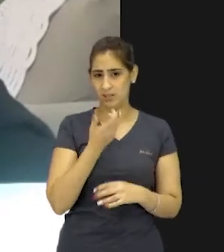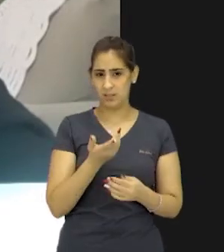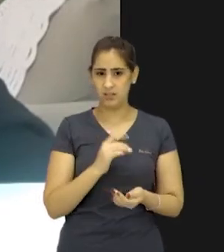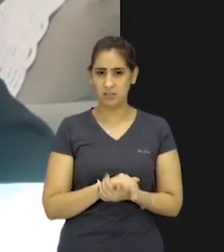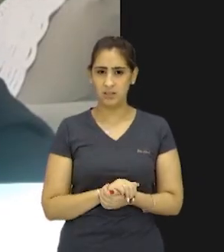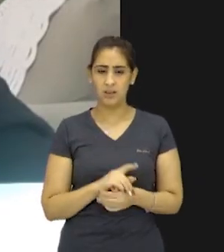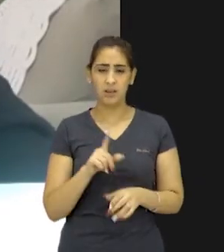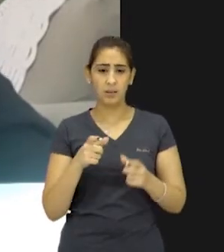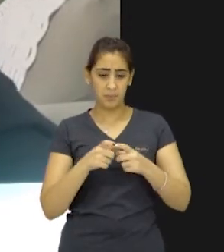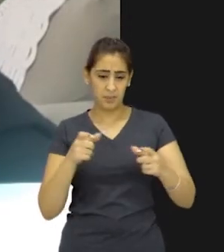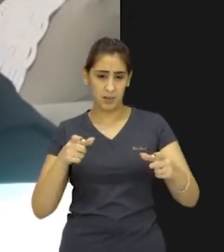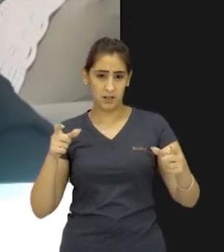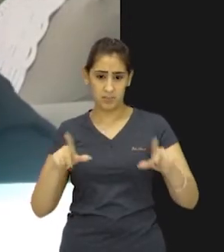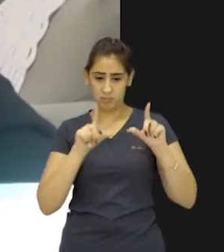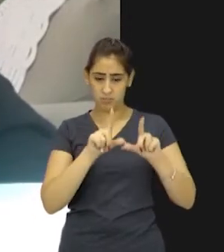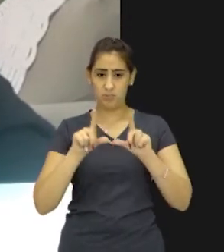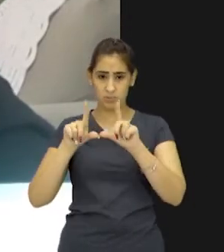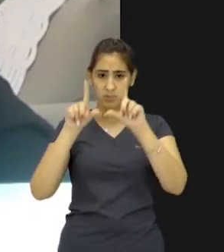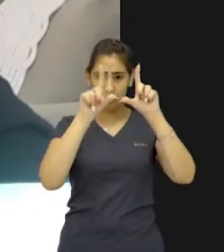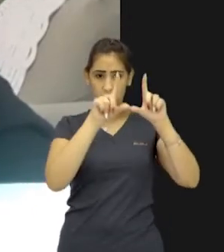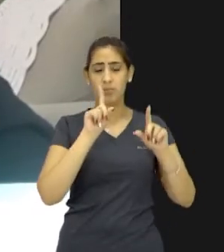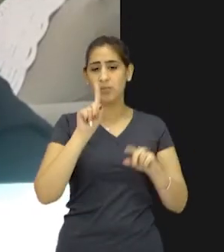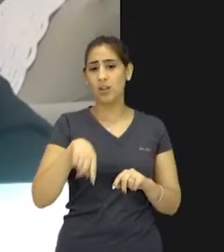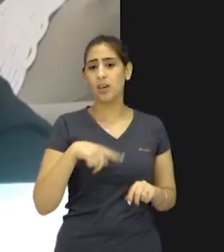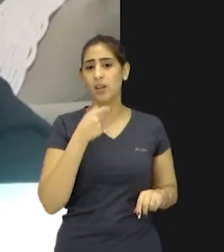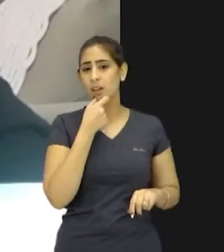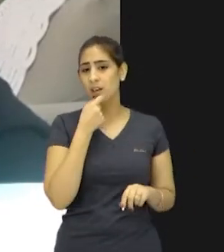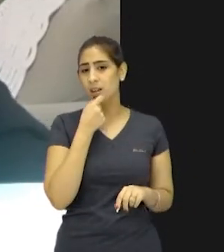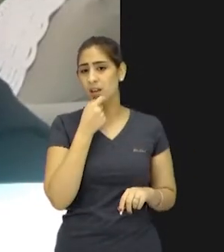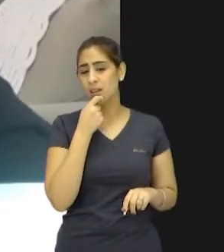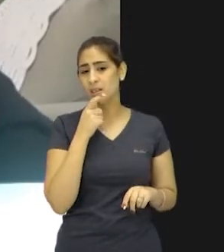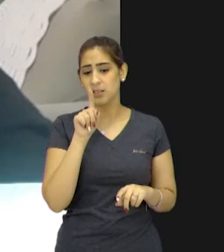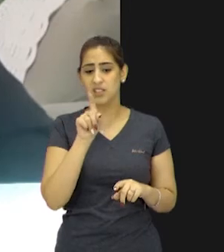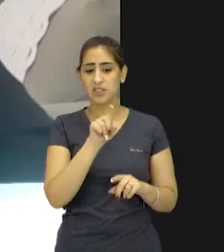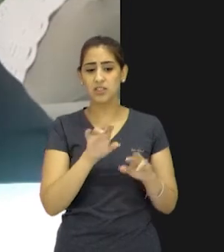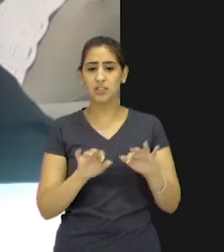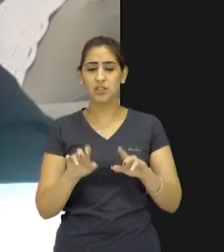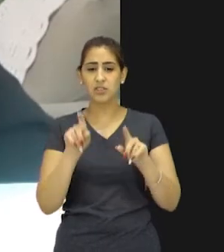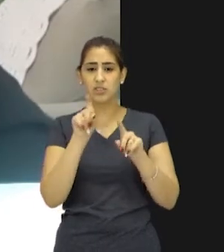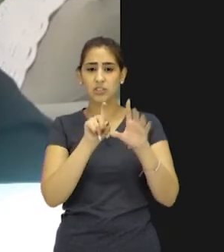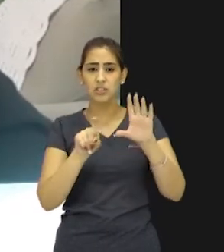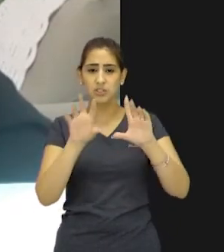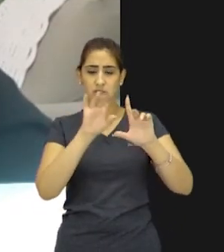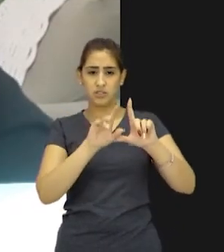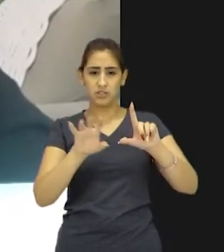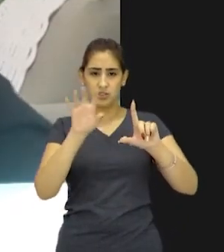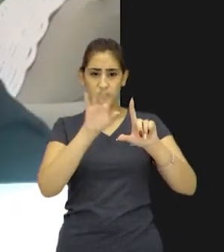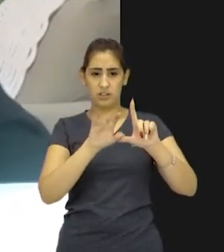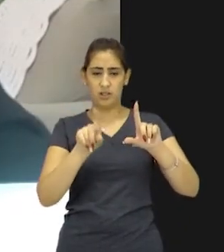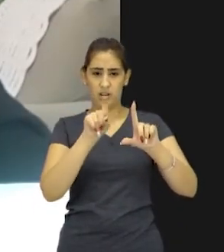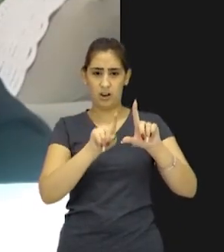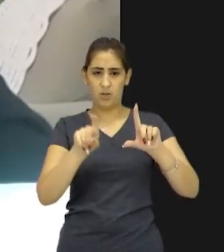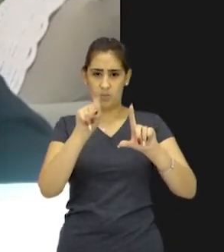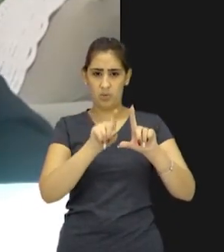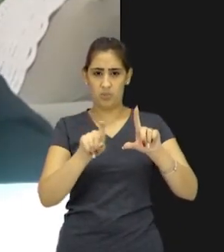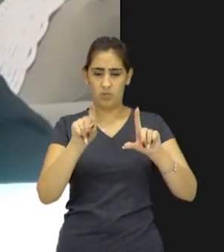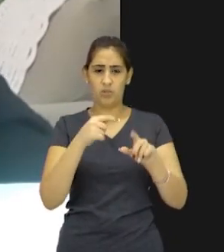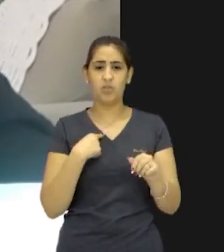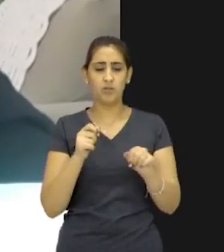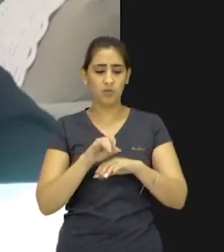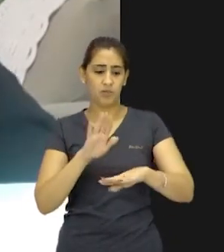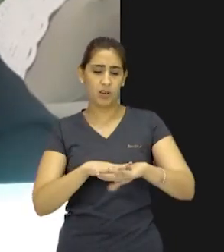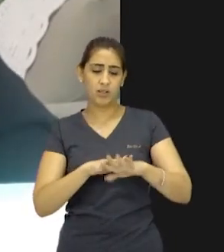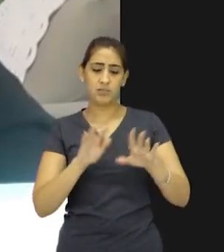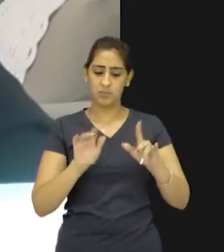a maioria desses quadrinhos são digitais, né? Eu faço o desenho no papel e aí eu passo